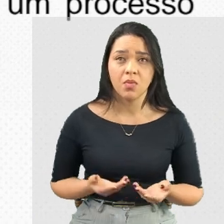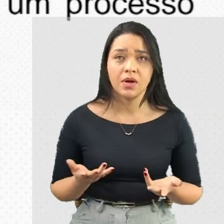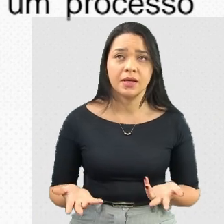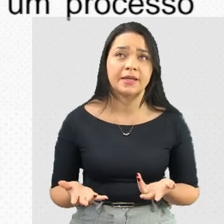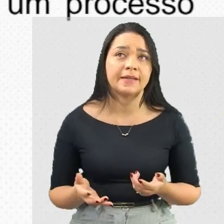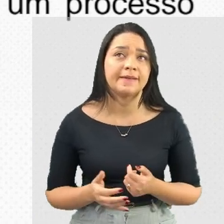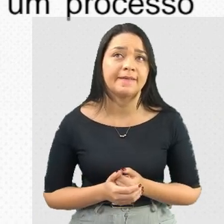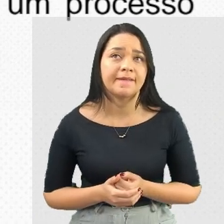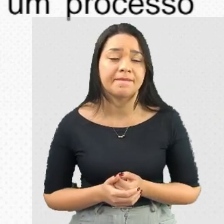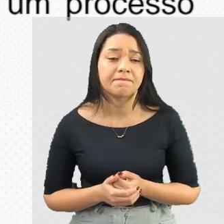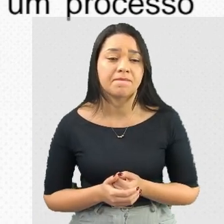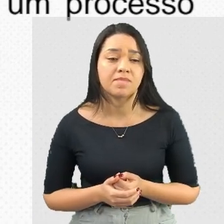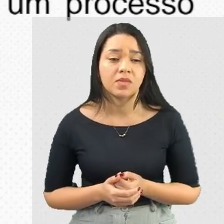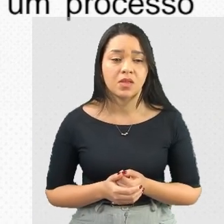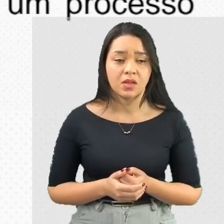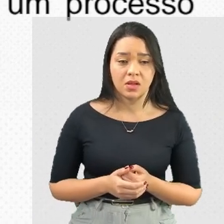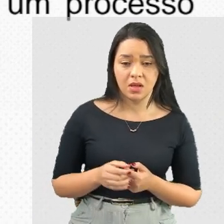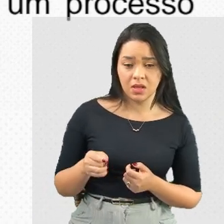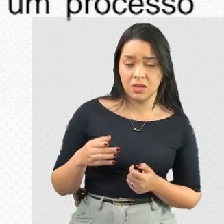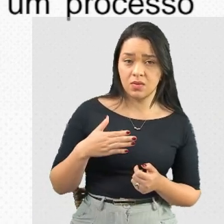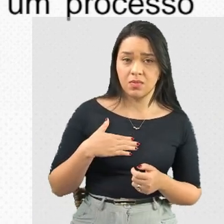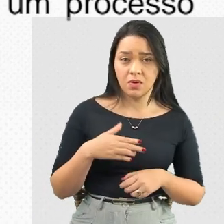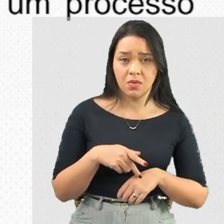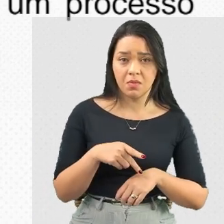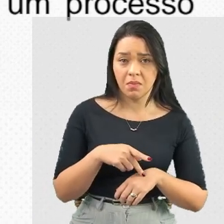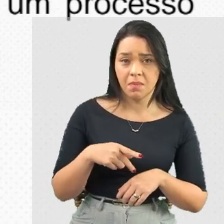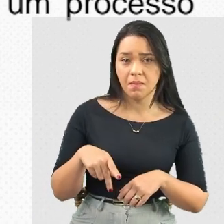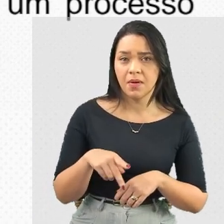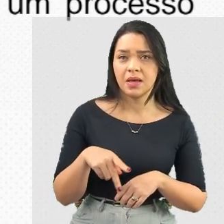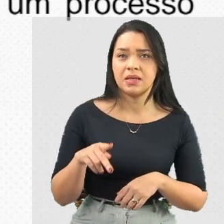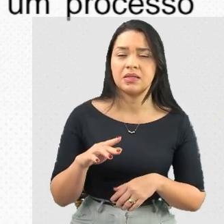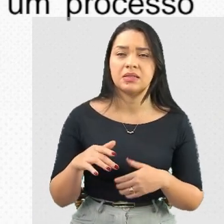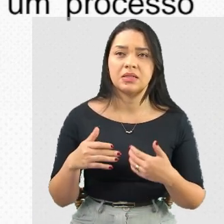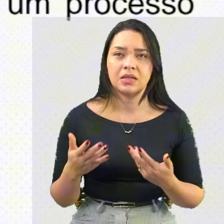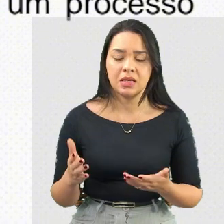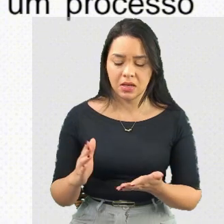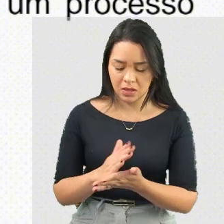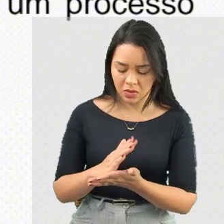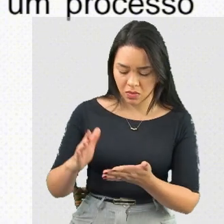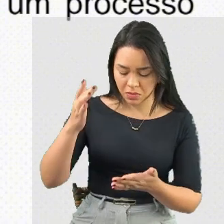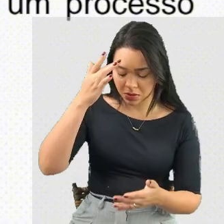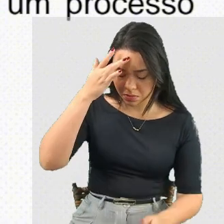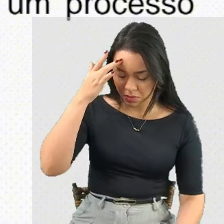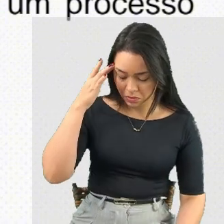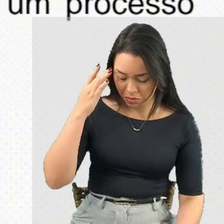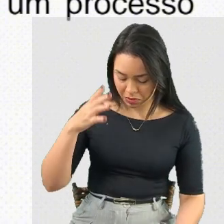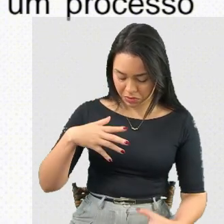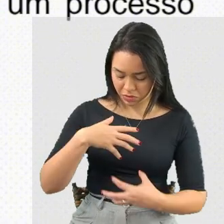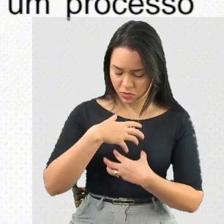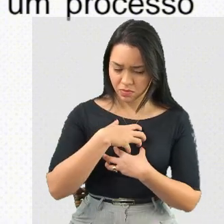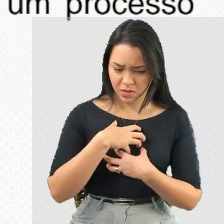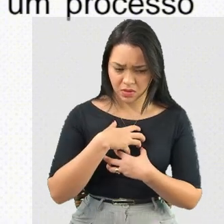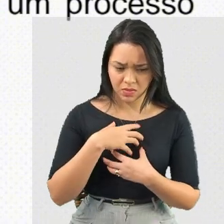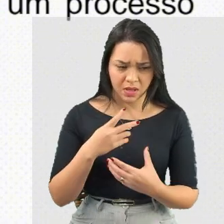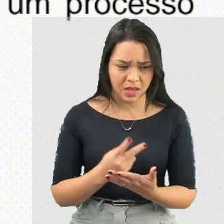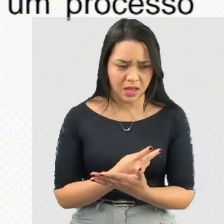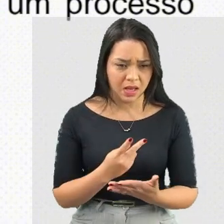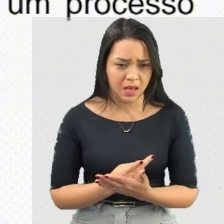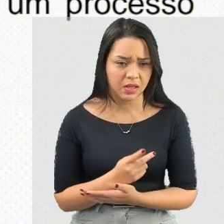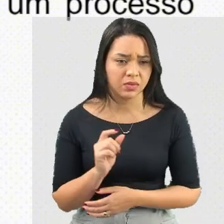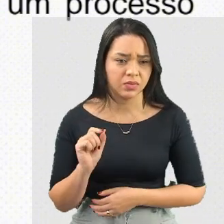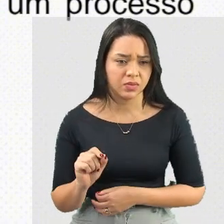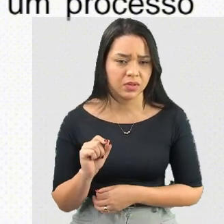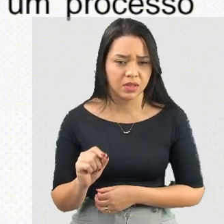olha, como tu está aqui no meu país, e aí algumas pessoas criam um sentimento equivocado de que os migrantes